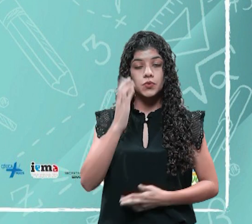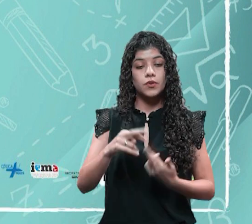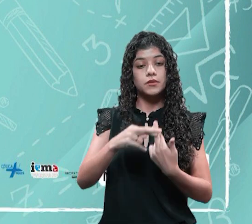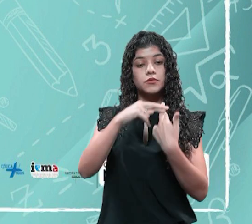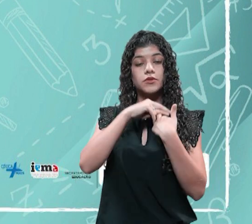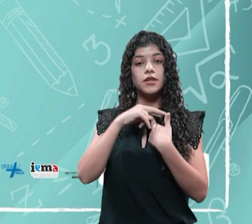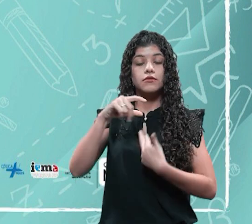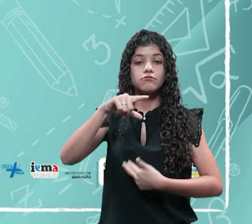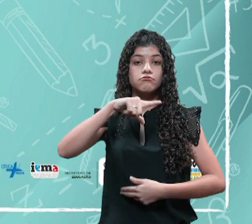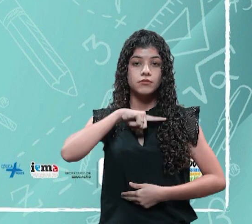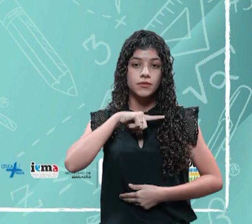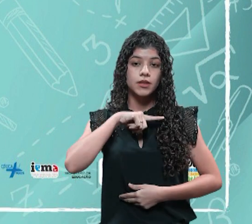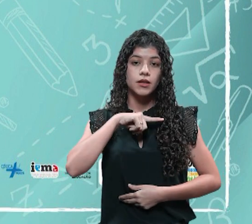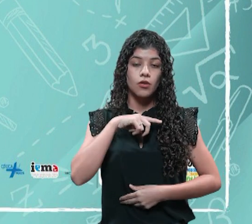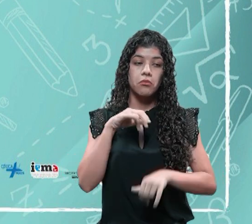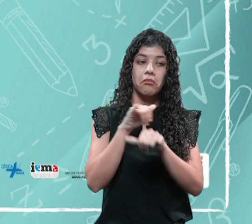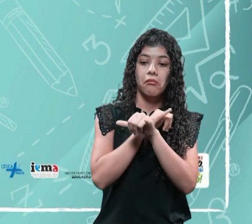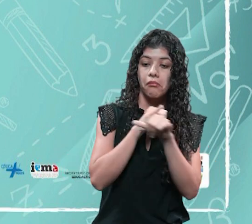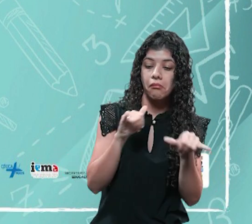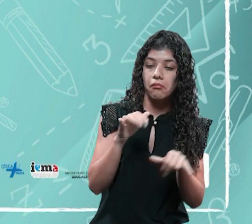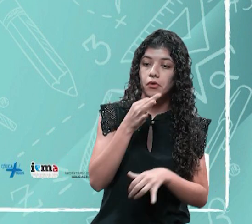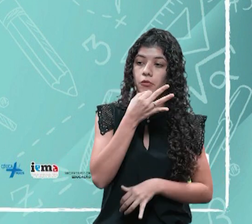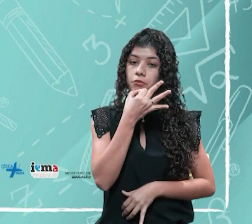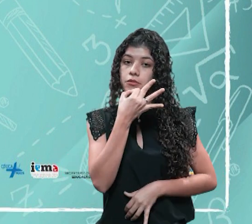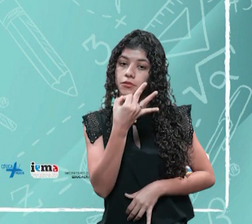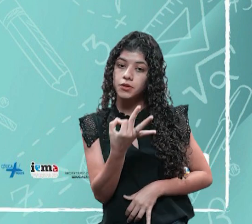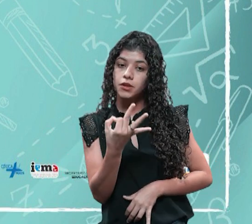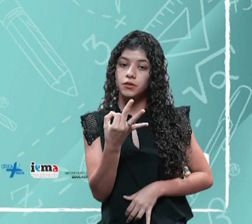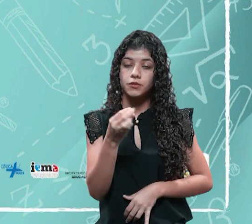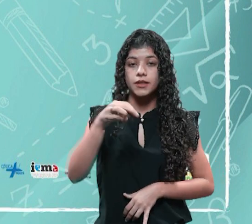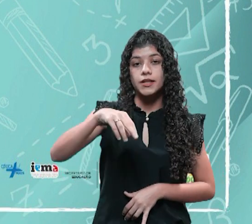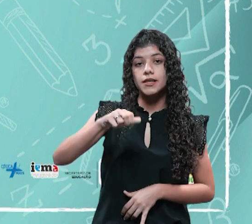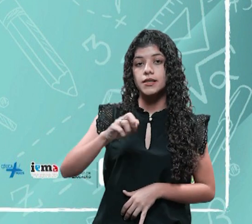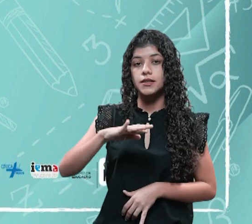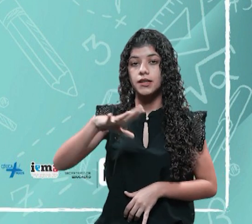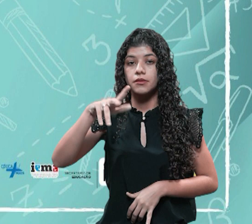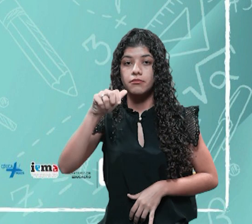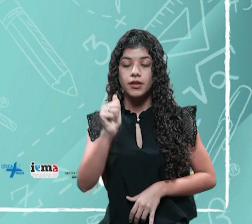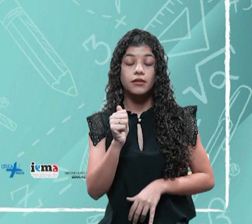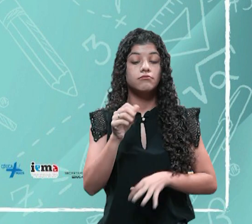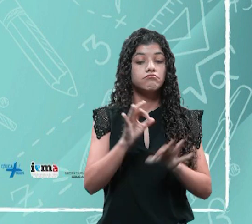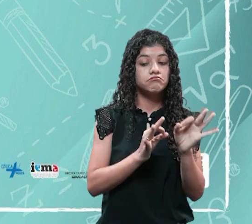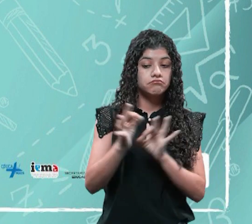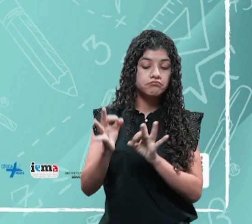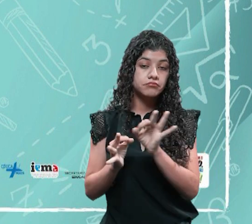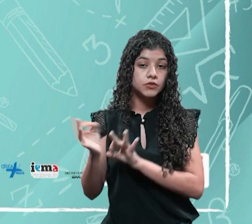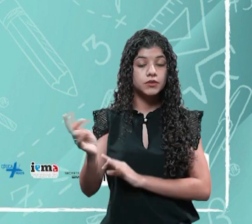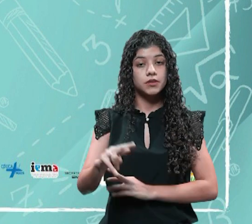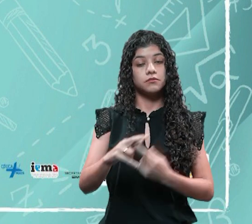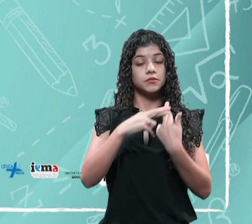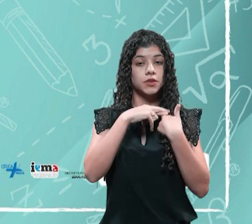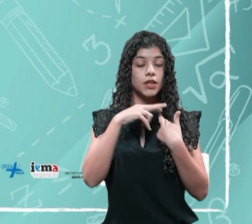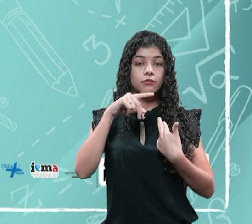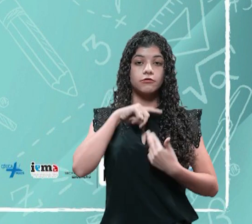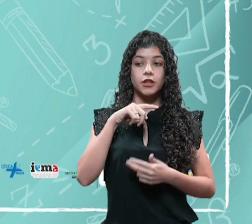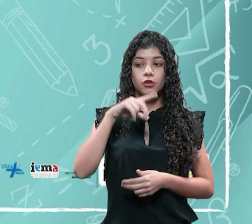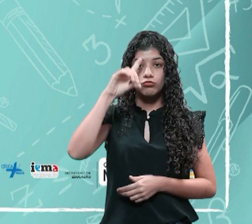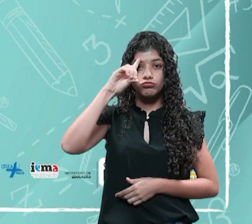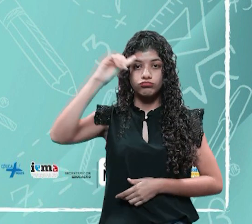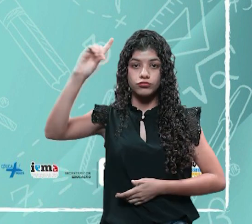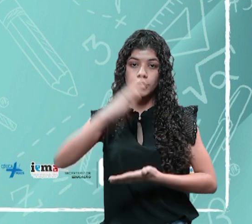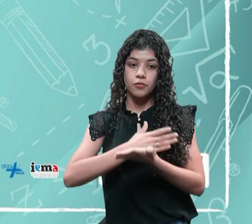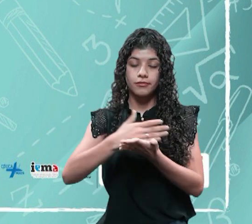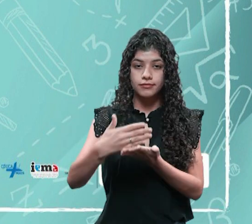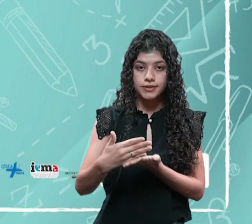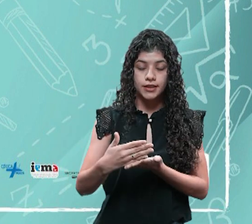se tem alguma observação. Por exemplo, se Maria ela é responsável pelo planejamento, ela tem uma data